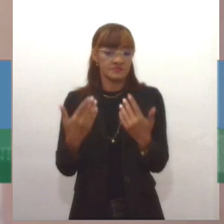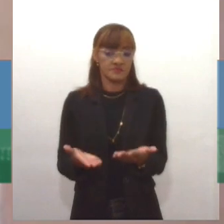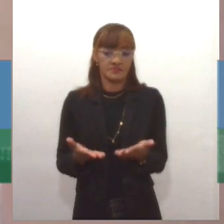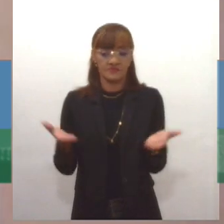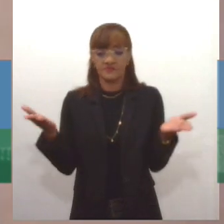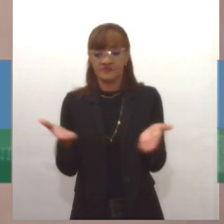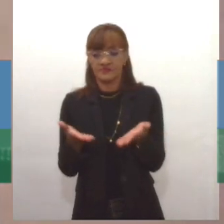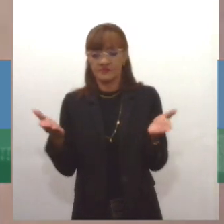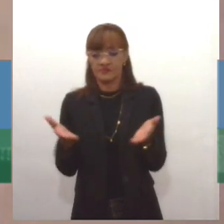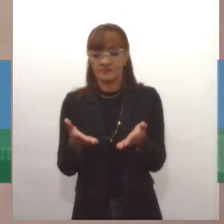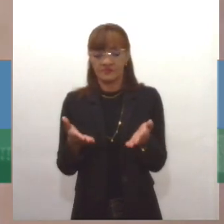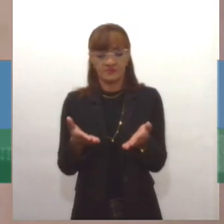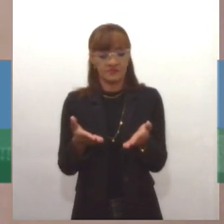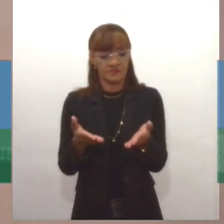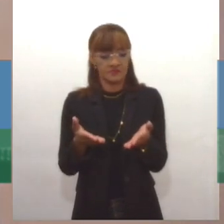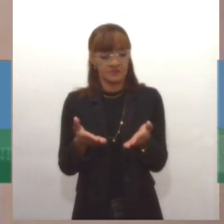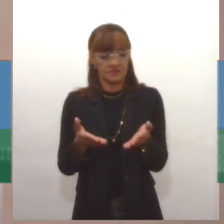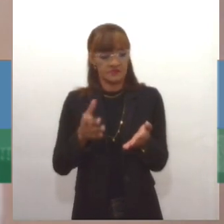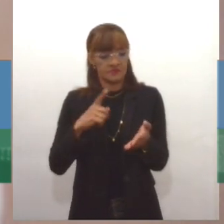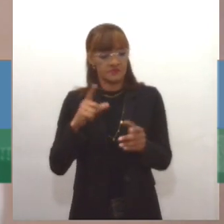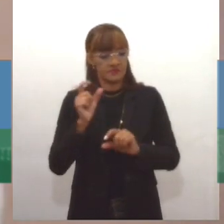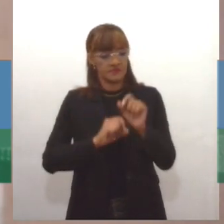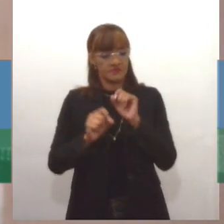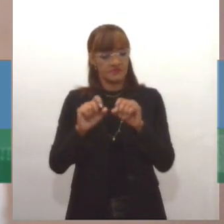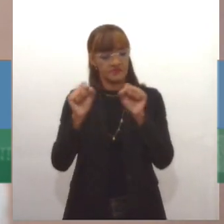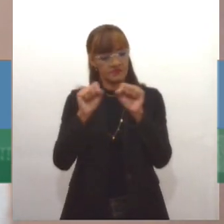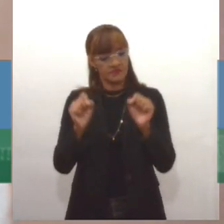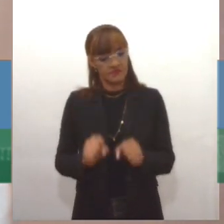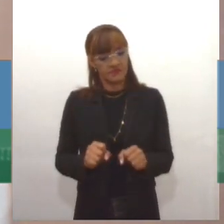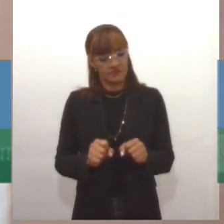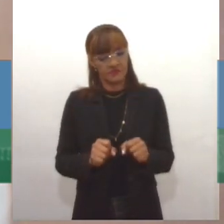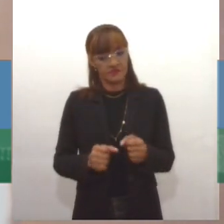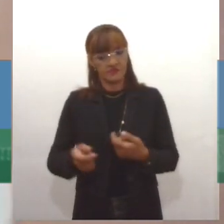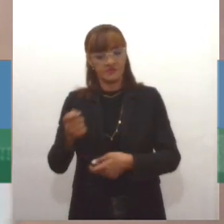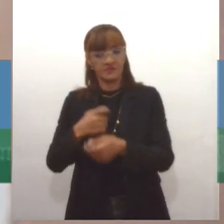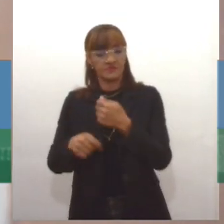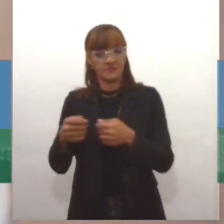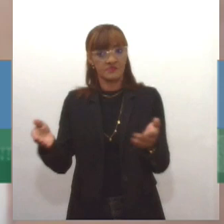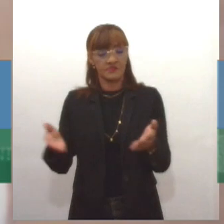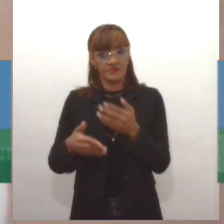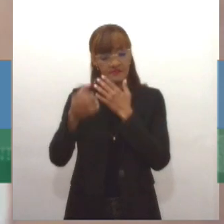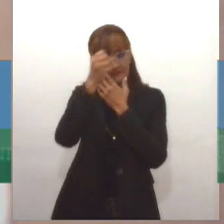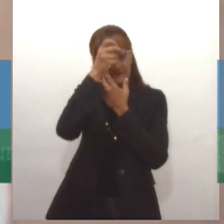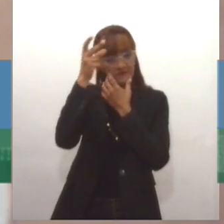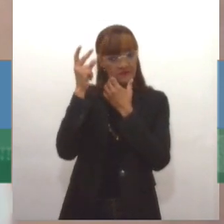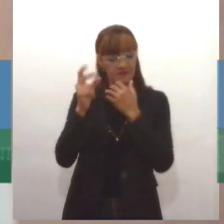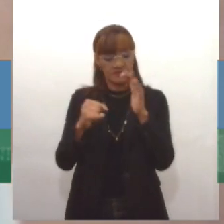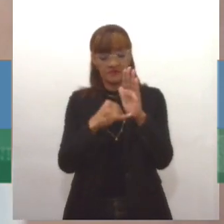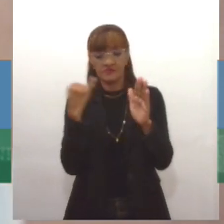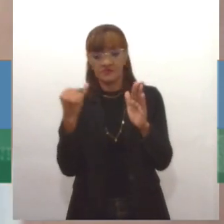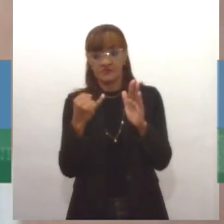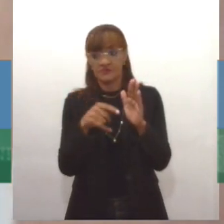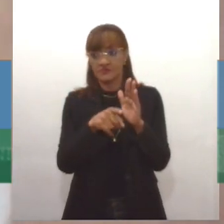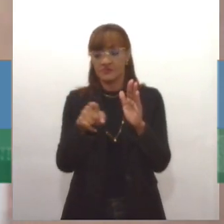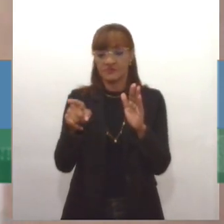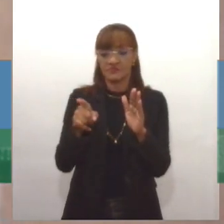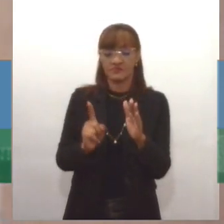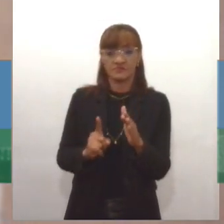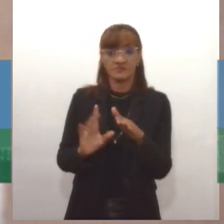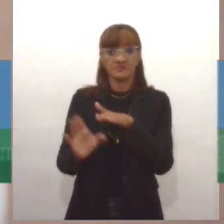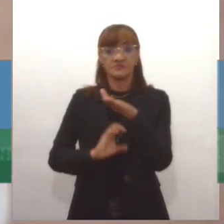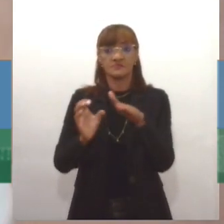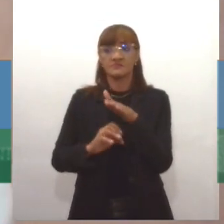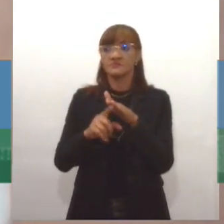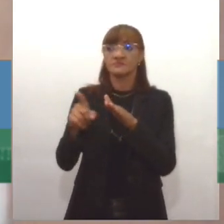uma sistemática em que a administração pública contrata muitas organizações sociais, né?